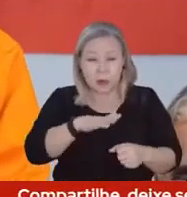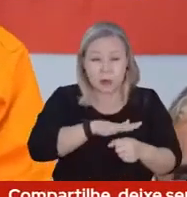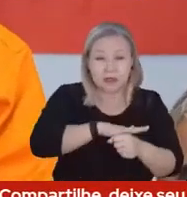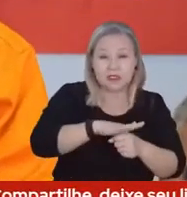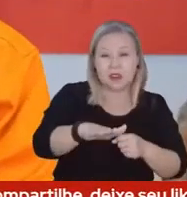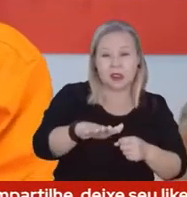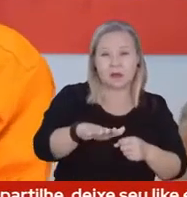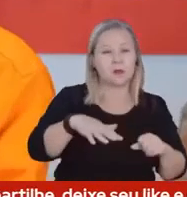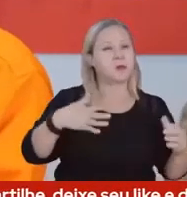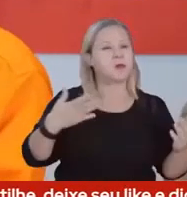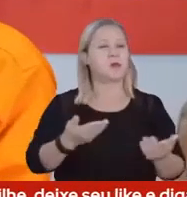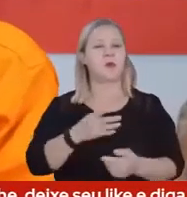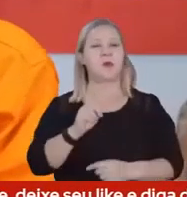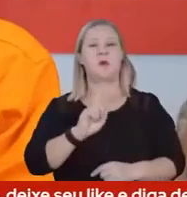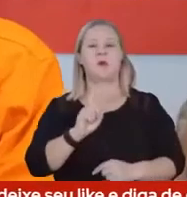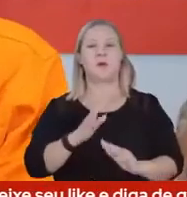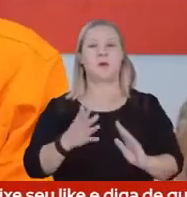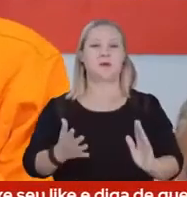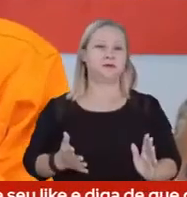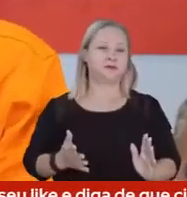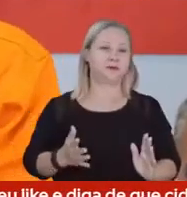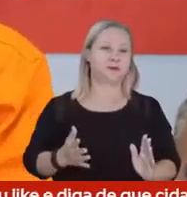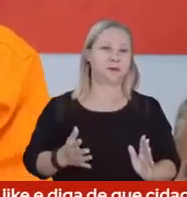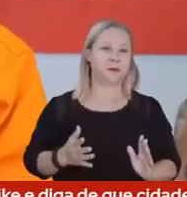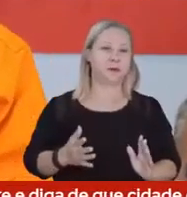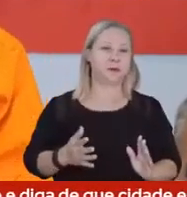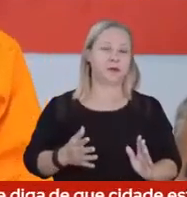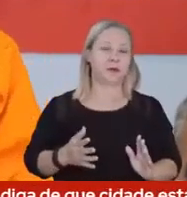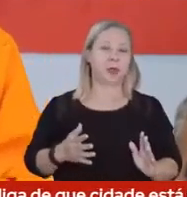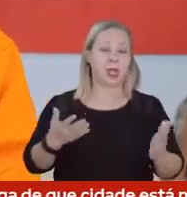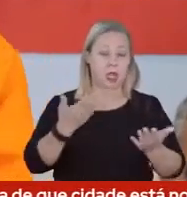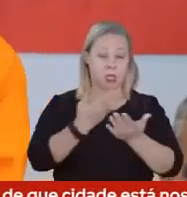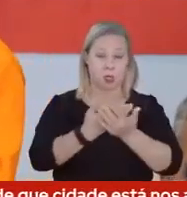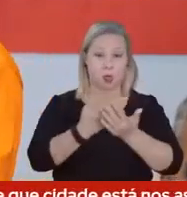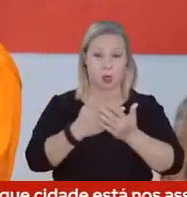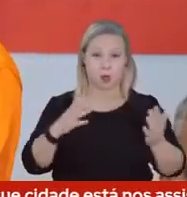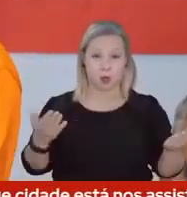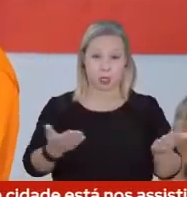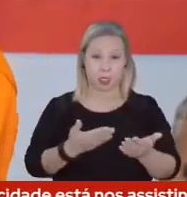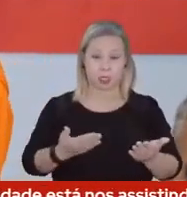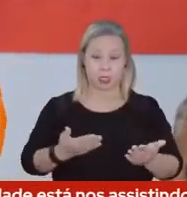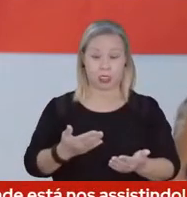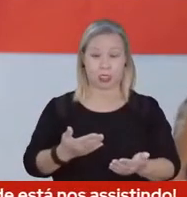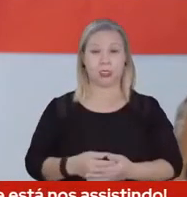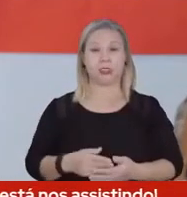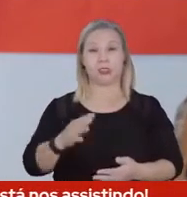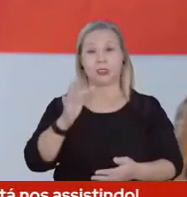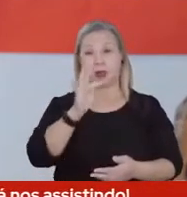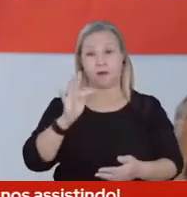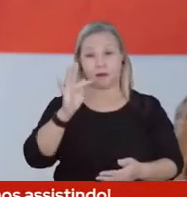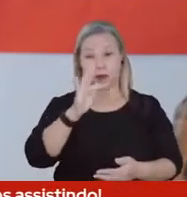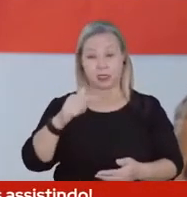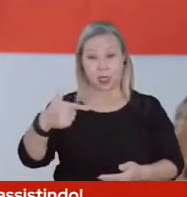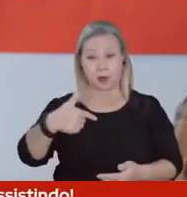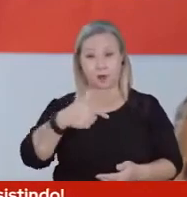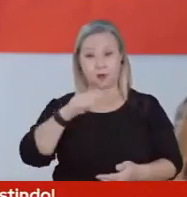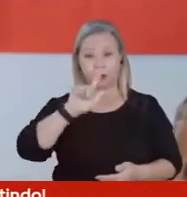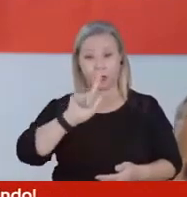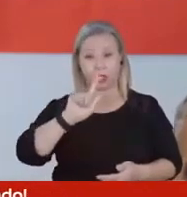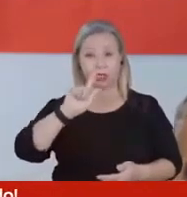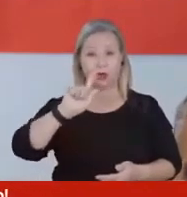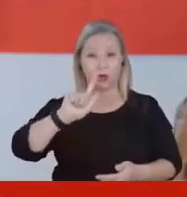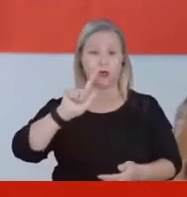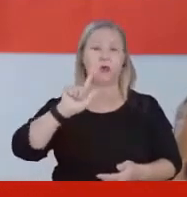acaso, estudo recente da Fundação Getúlio Vargas aponta que o Estado do Rio de Janeiro é o Estado